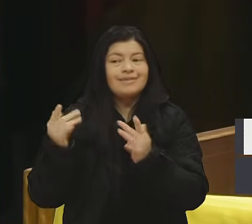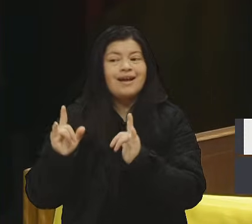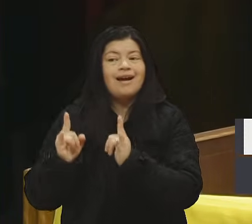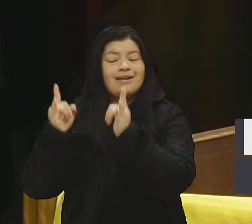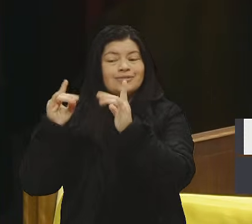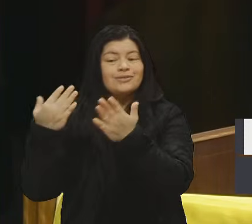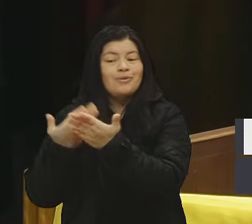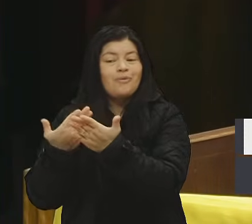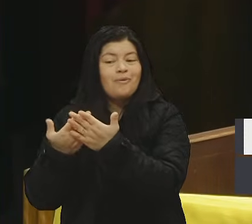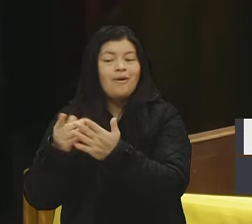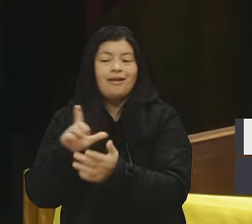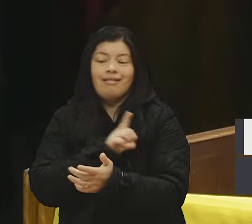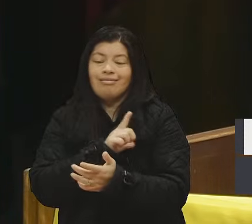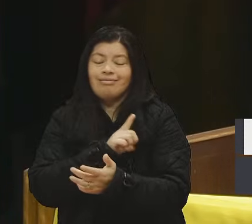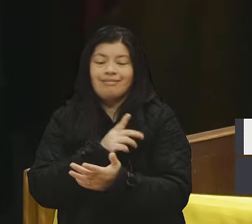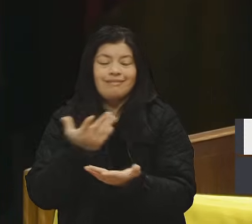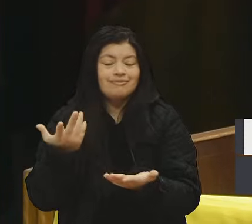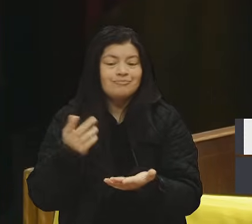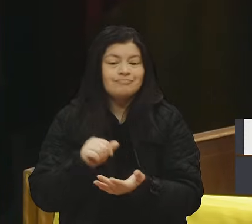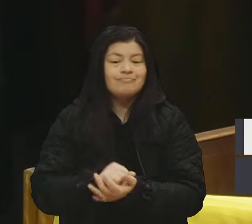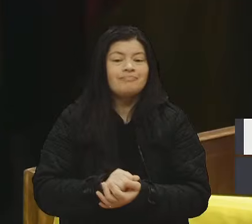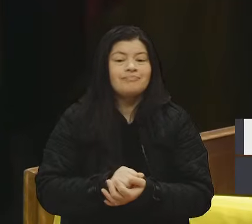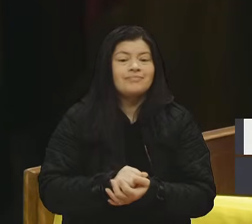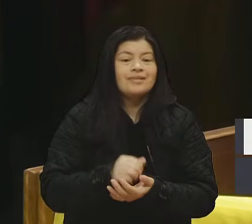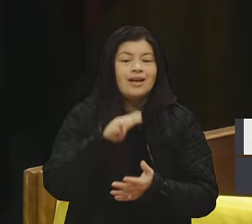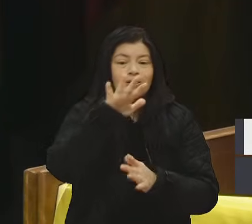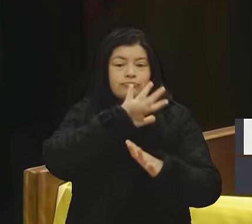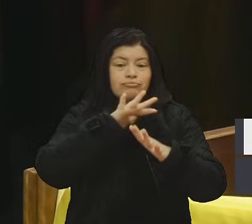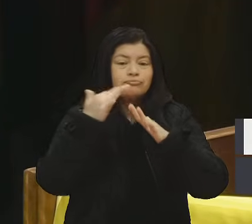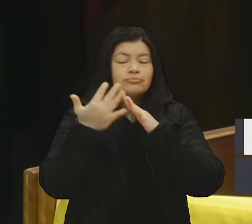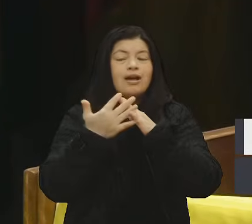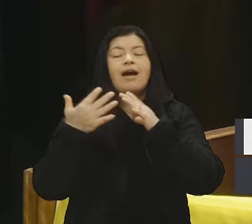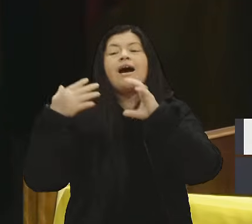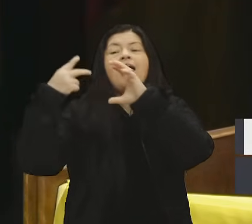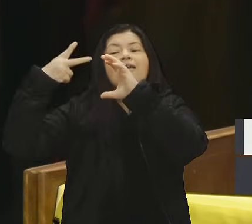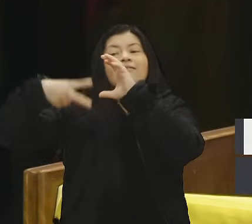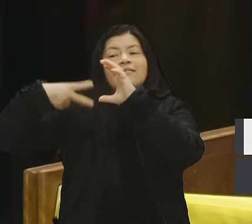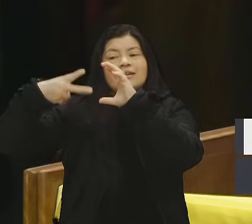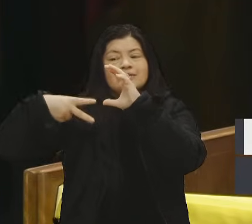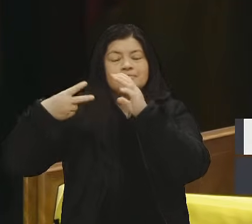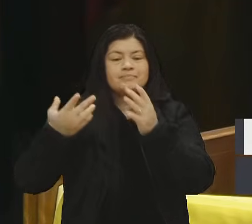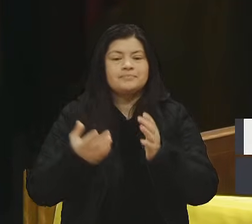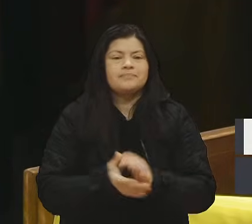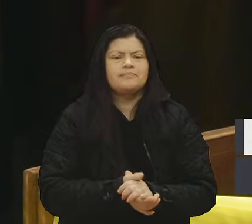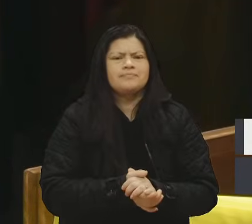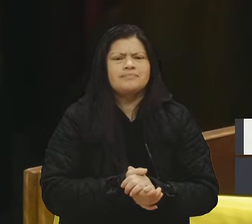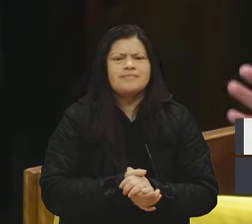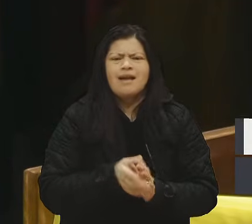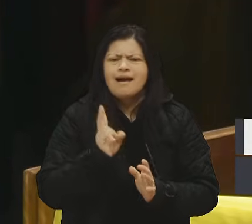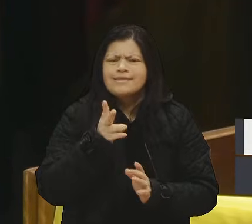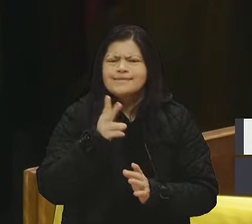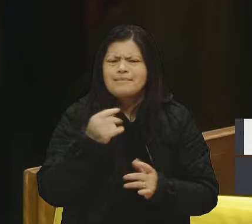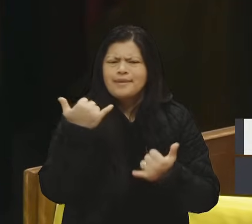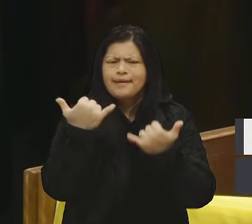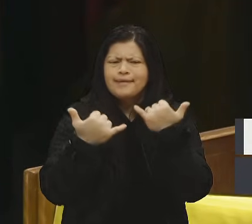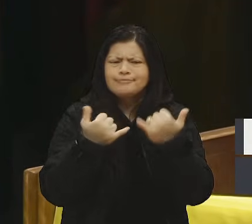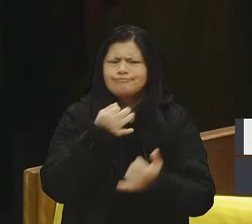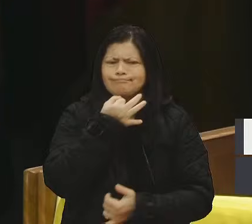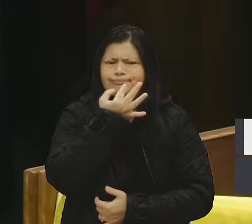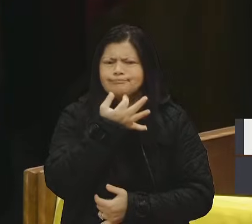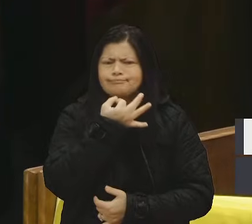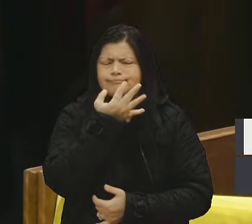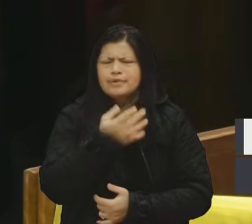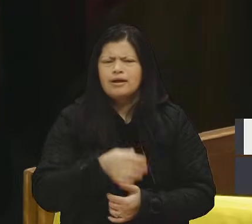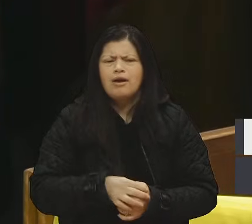e aos que estão nos acompanhando pela TV Câmara. É sempre muito engraçado quando a gente discute como